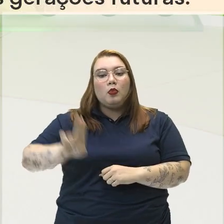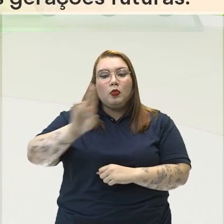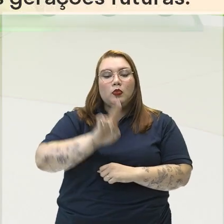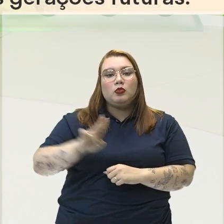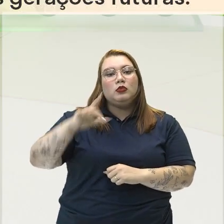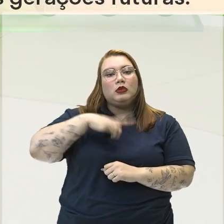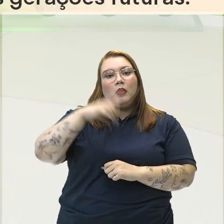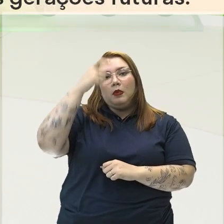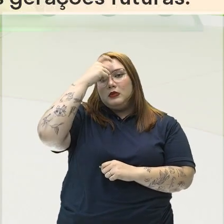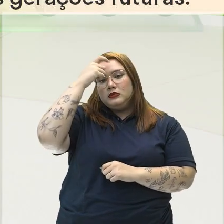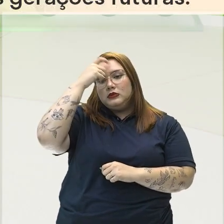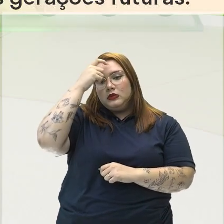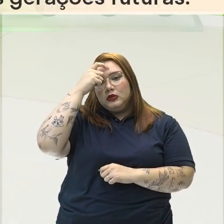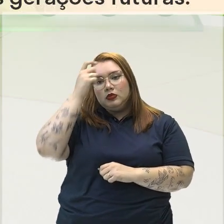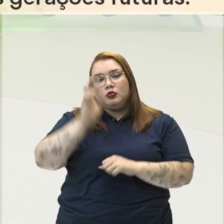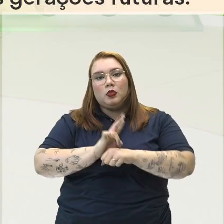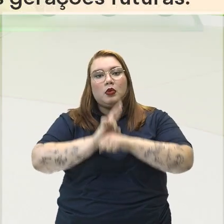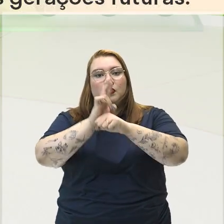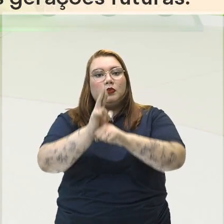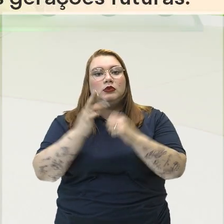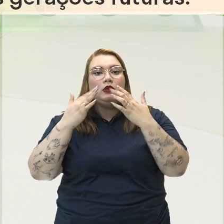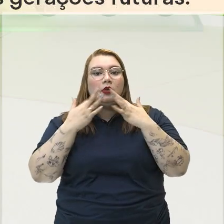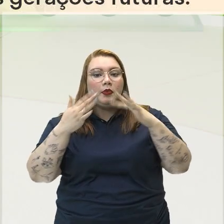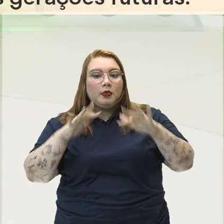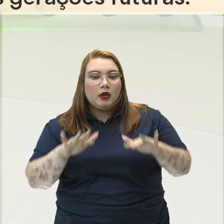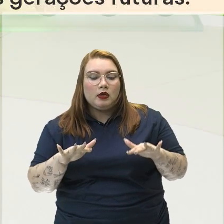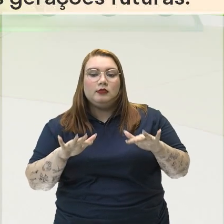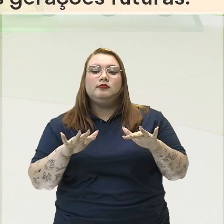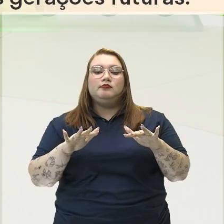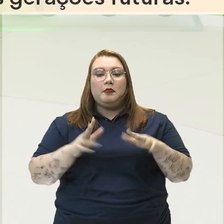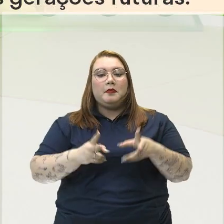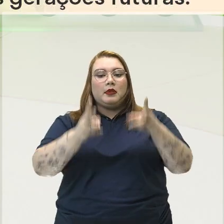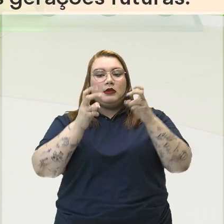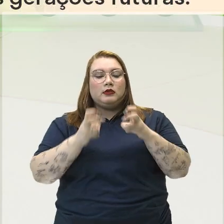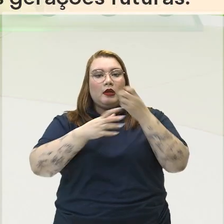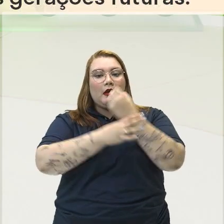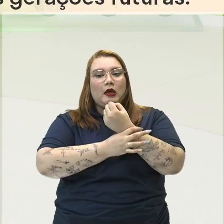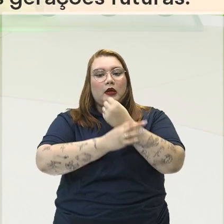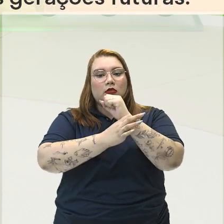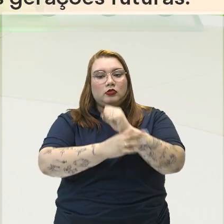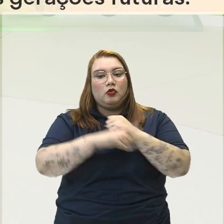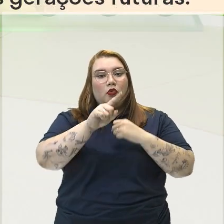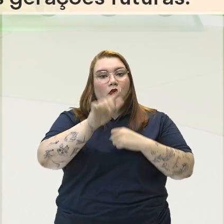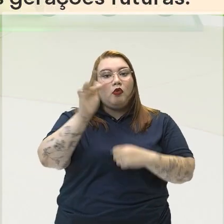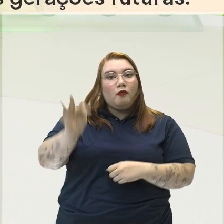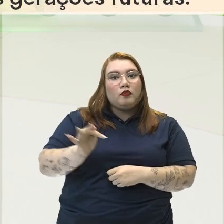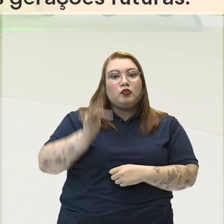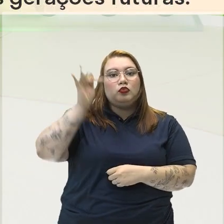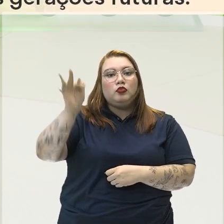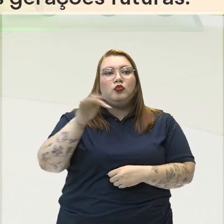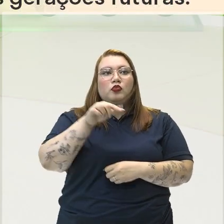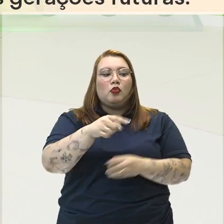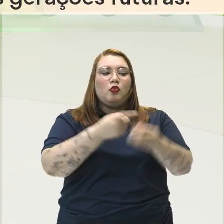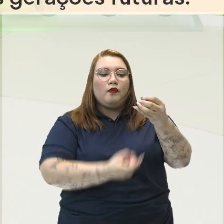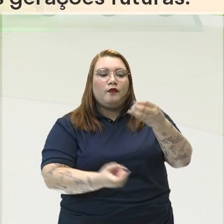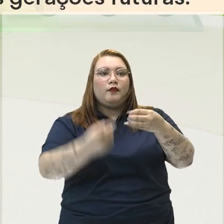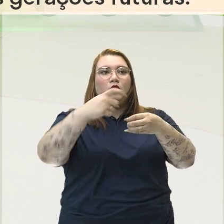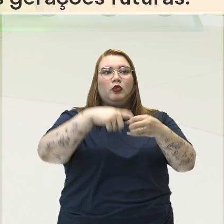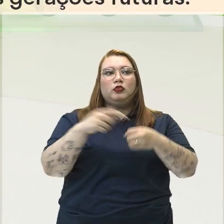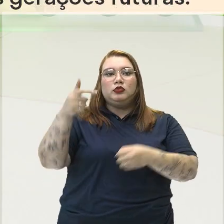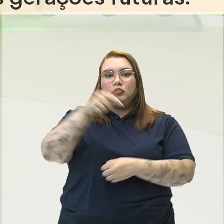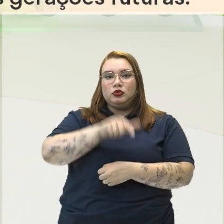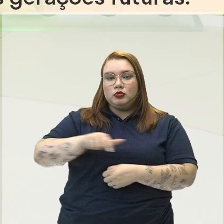uso responsável dos recursos naturais, visando ali garantir a sua disponibilidade para